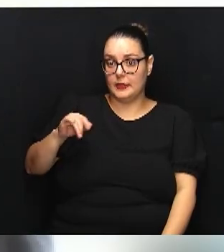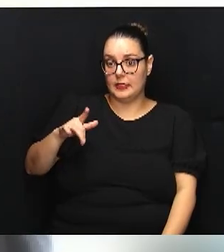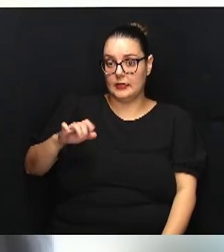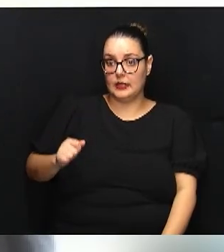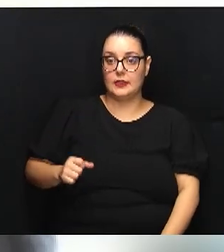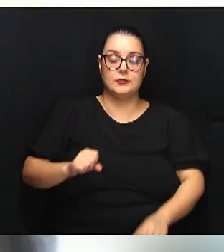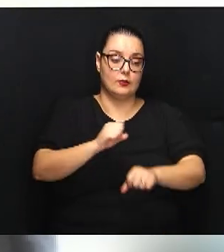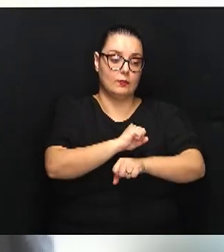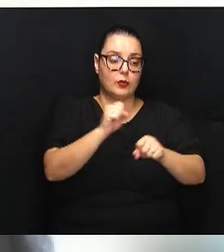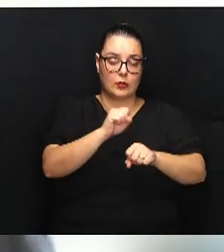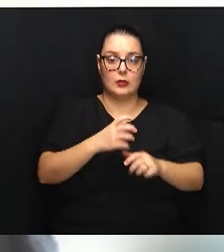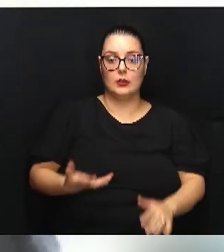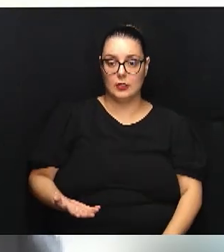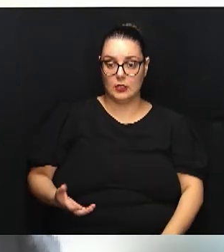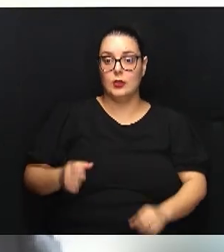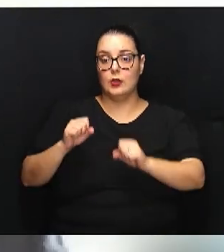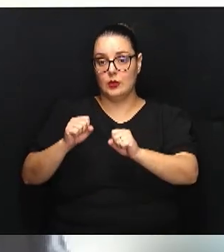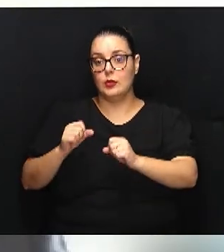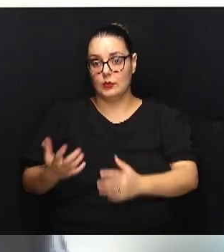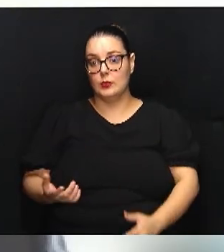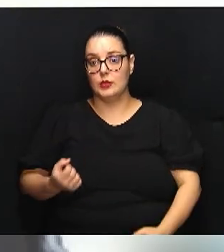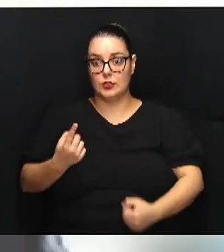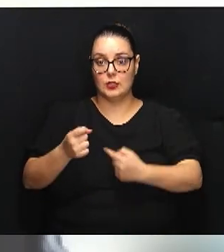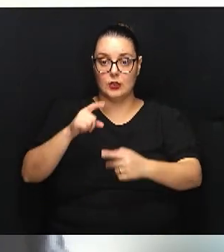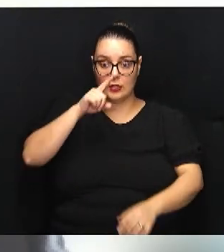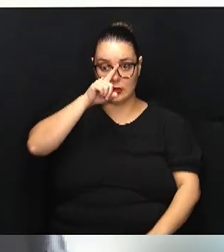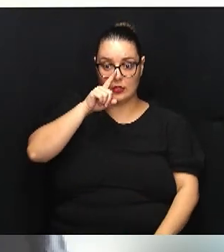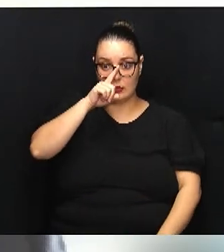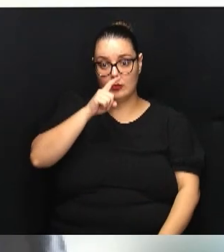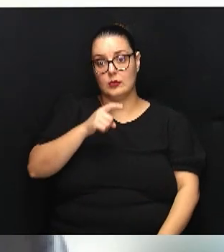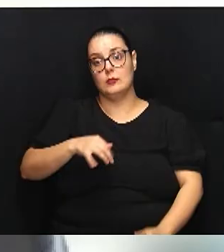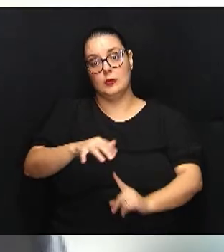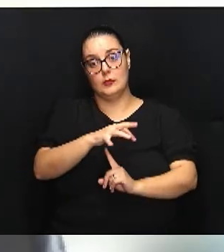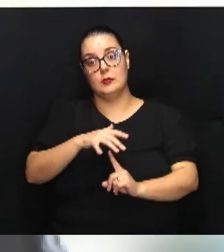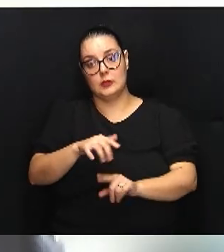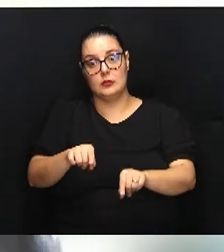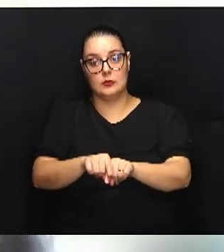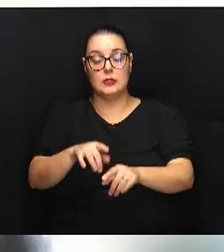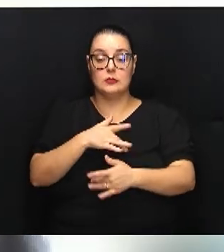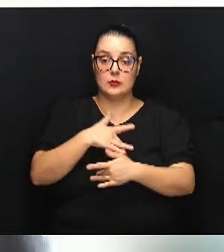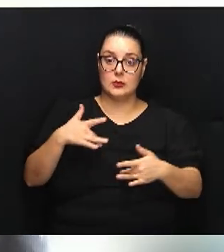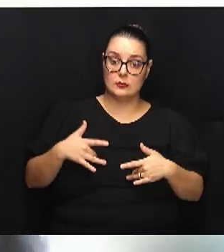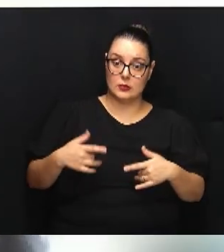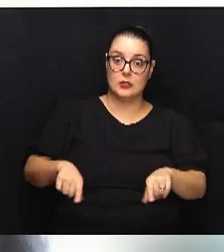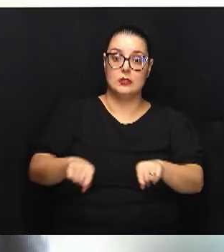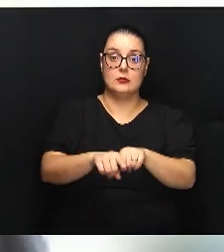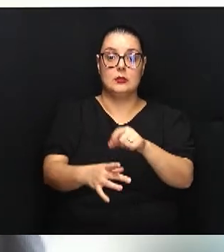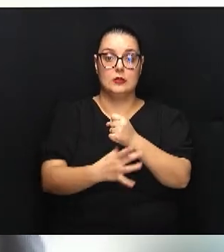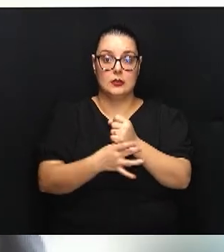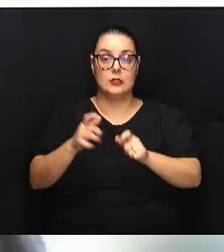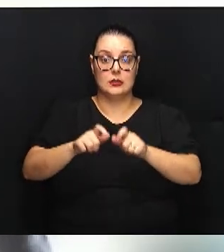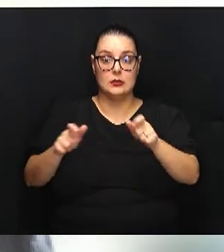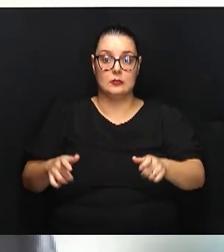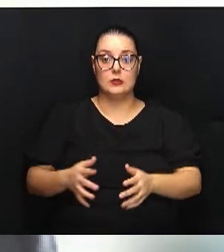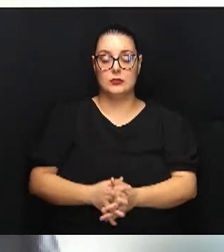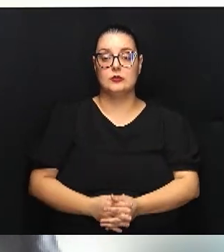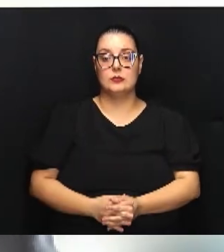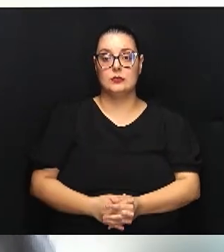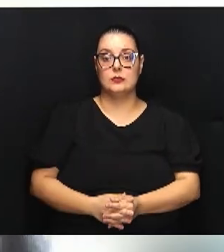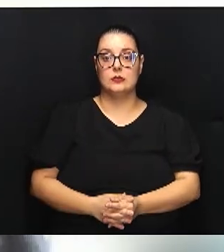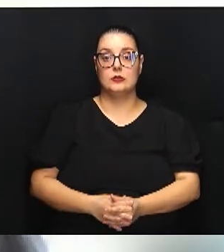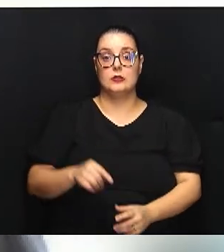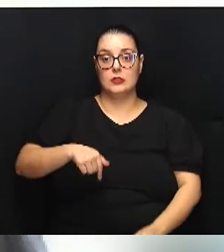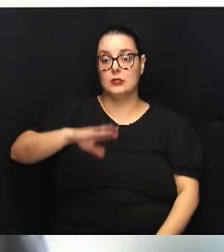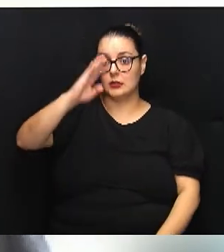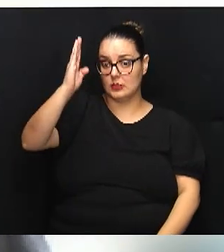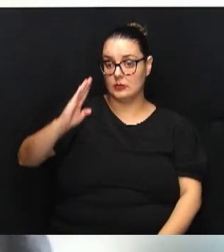inflamabilidade, risco de explosão, e, de modo geral, aquele que pode causar algum risco, tanto ao meio ambiente, mas também à saúde e à segurança